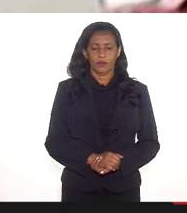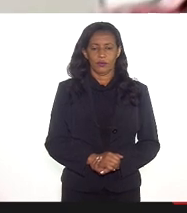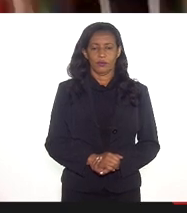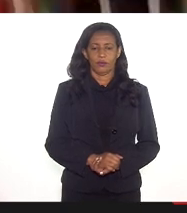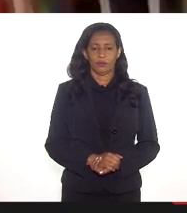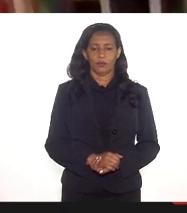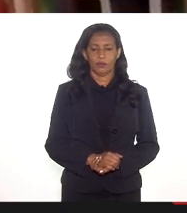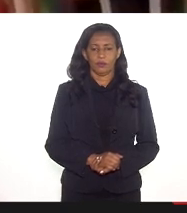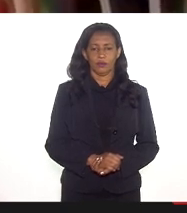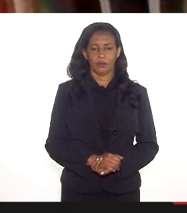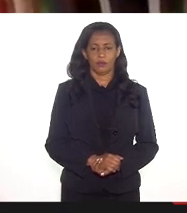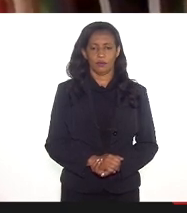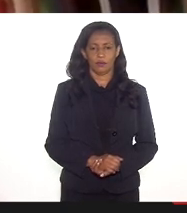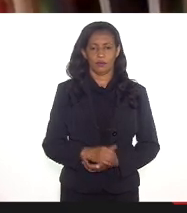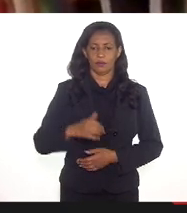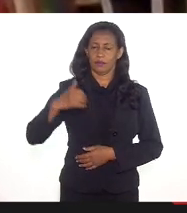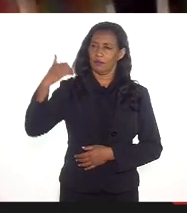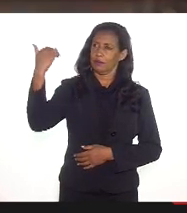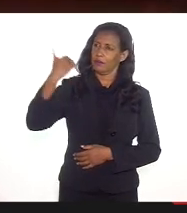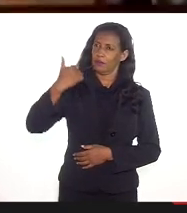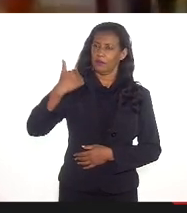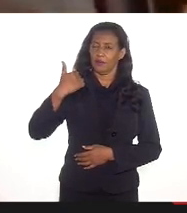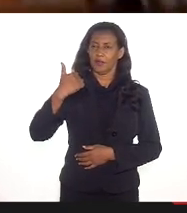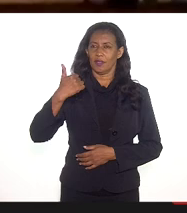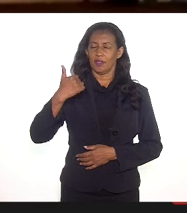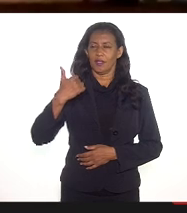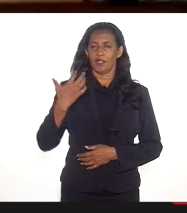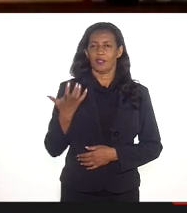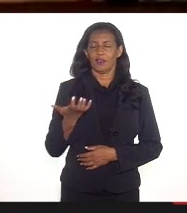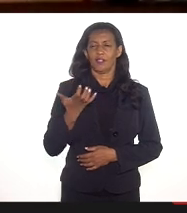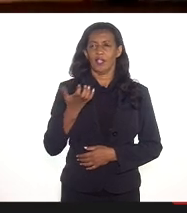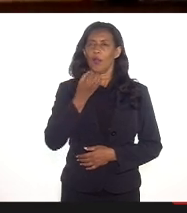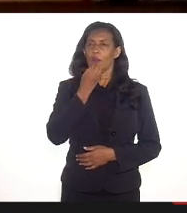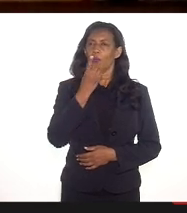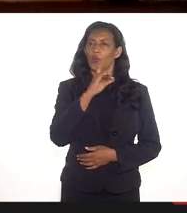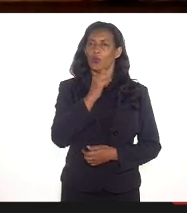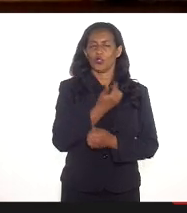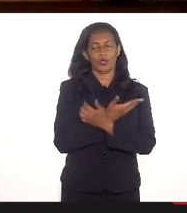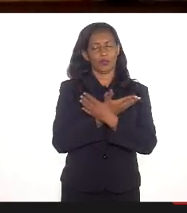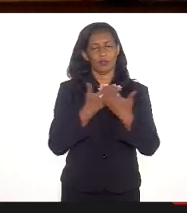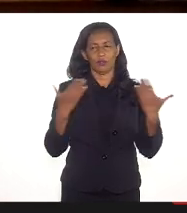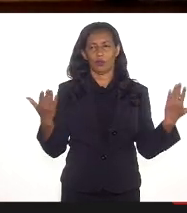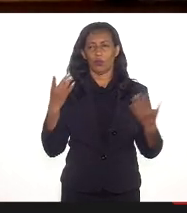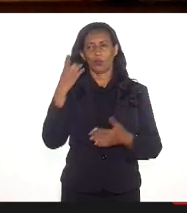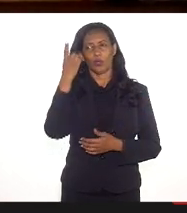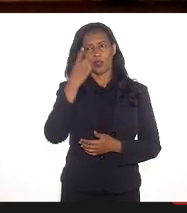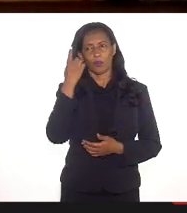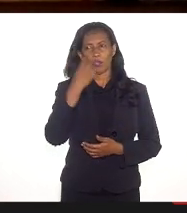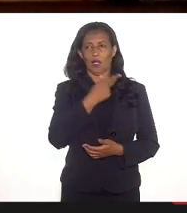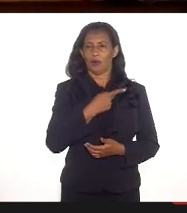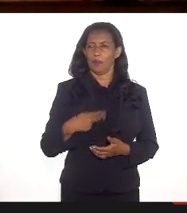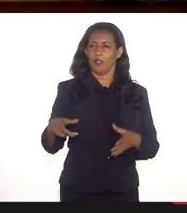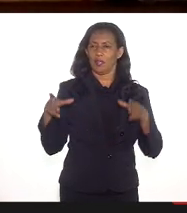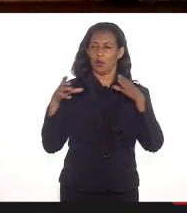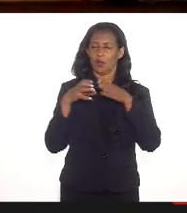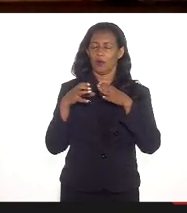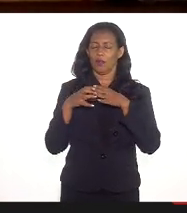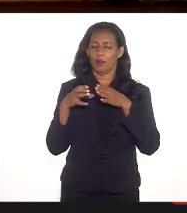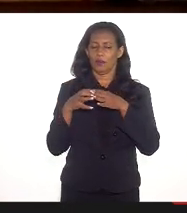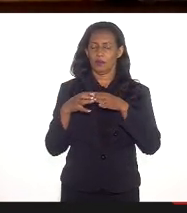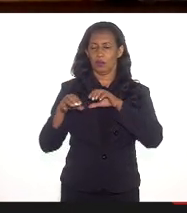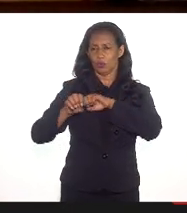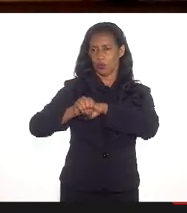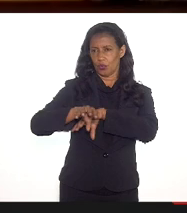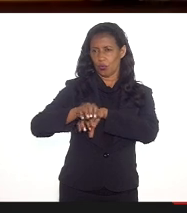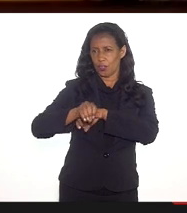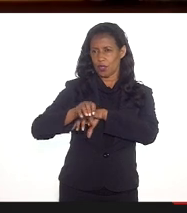Bem, em primeiro lugar, gostaria de dar bom dia a todos, bom dia aos deputados, presidentes da Comissão de CIT e de Educação,